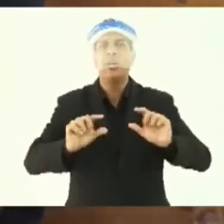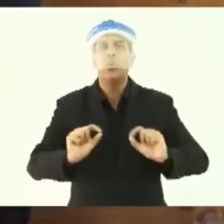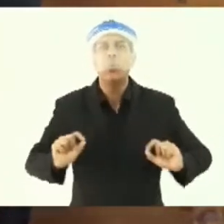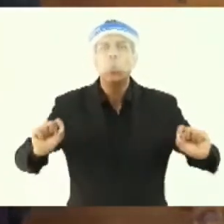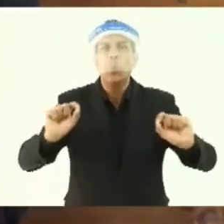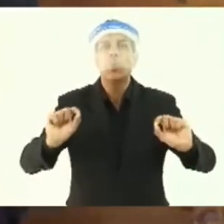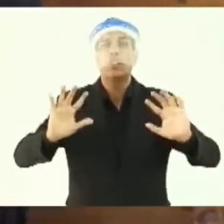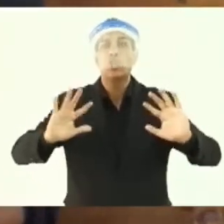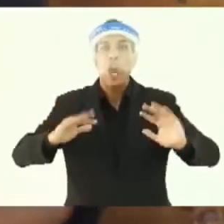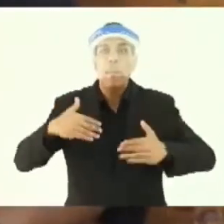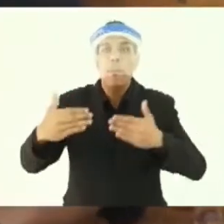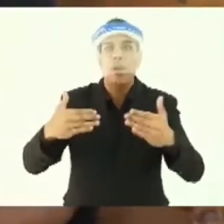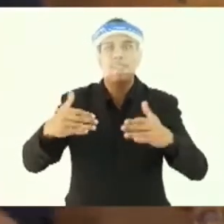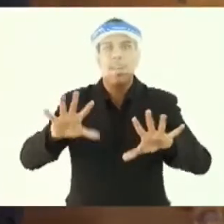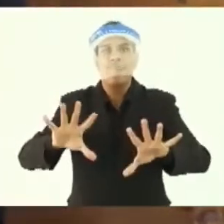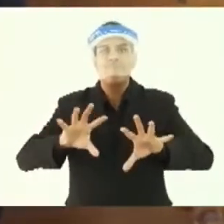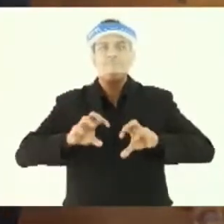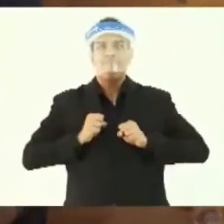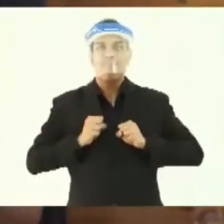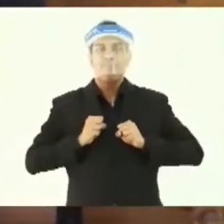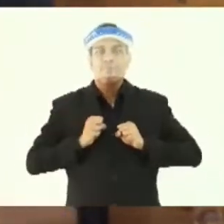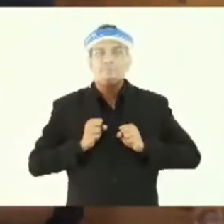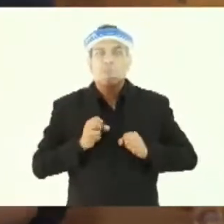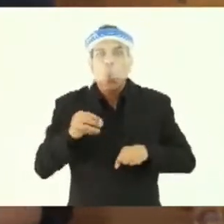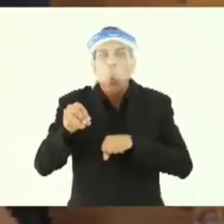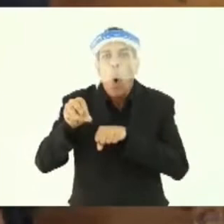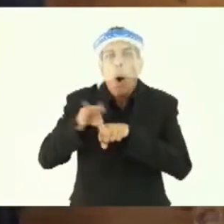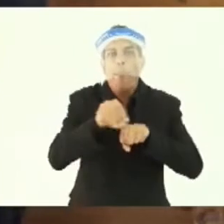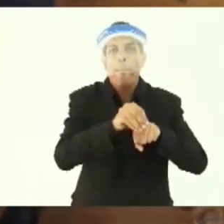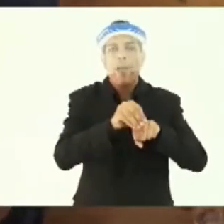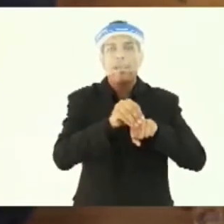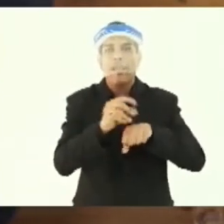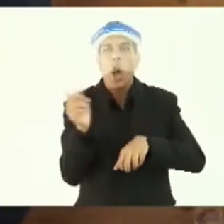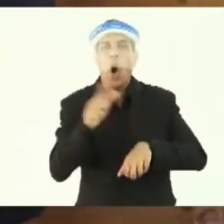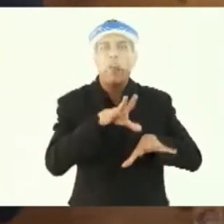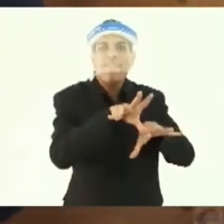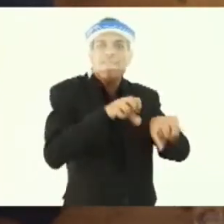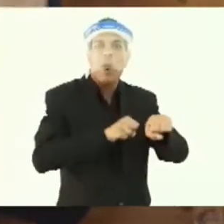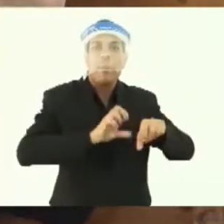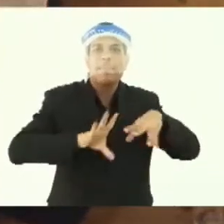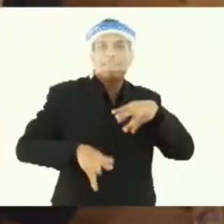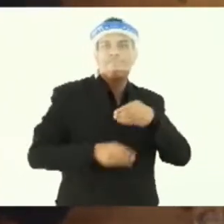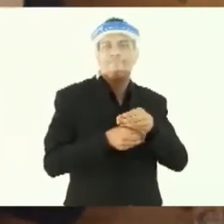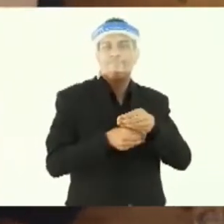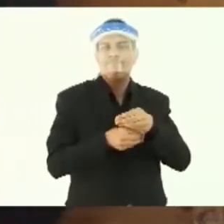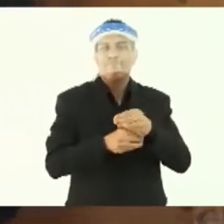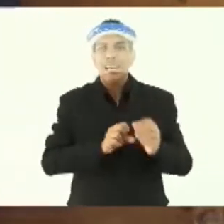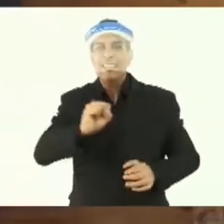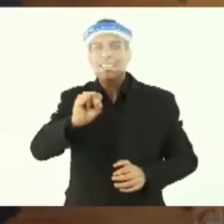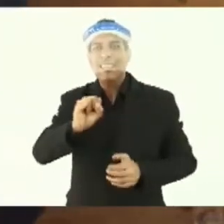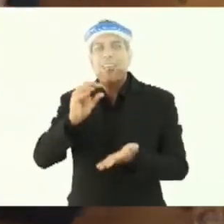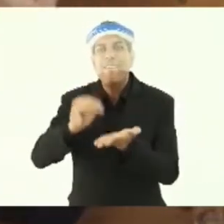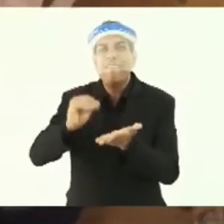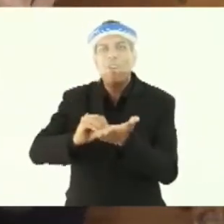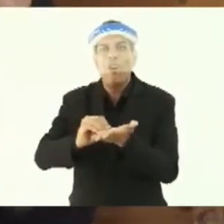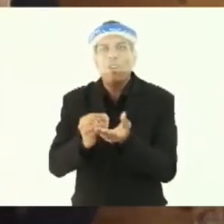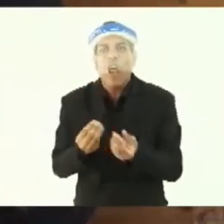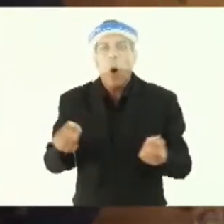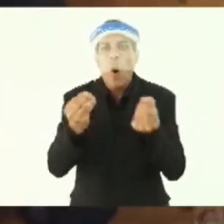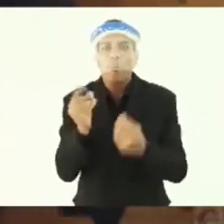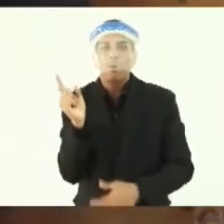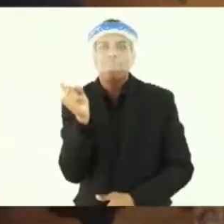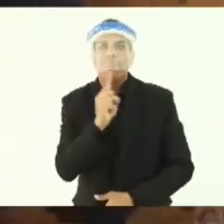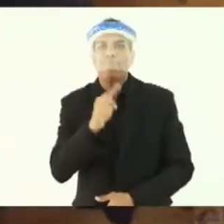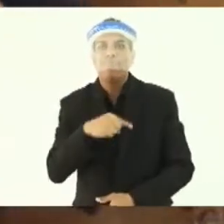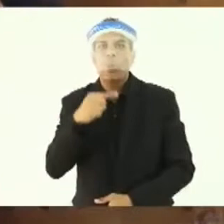como processo, né, e que traz esse conhecimento para a formação, é uma formação absolutamente bancária e estática,